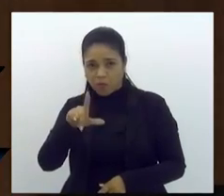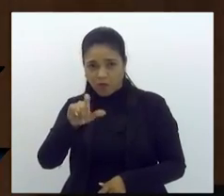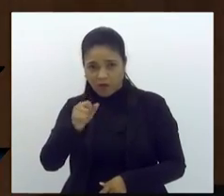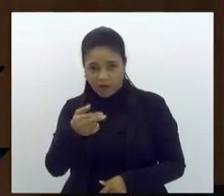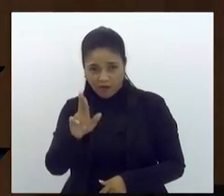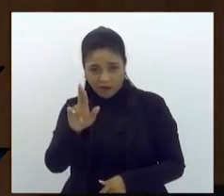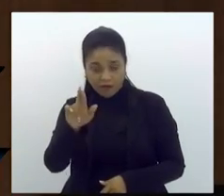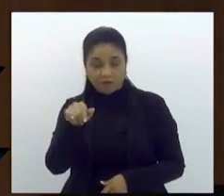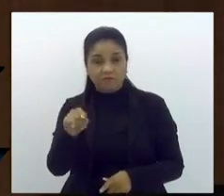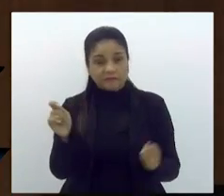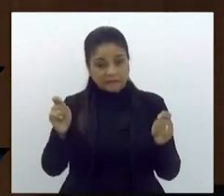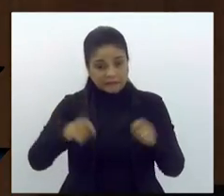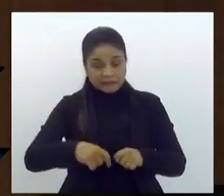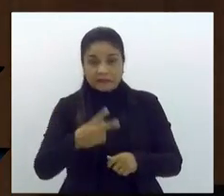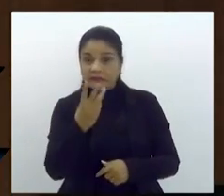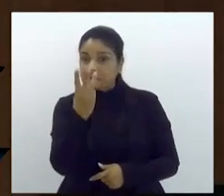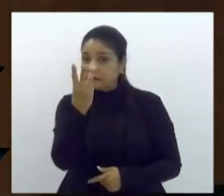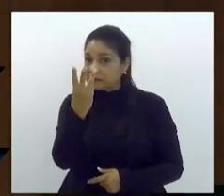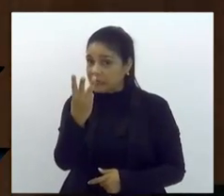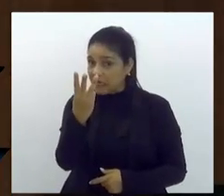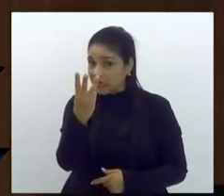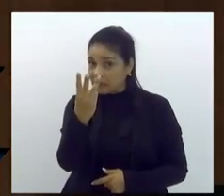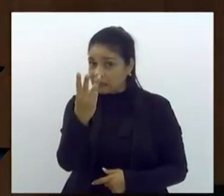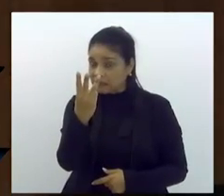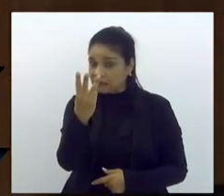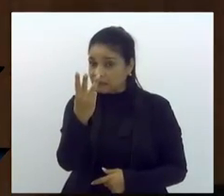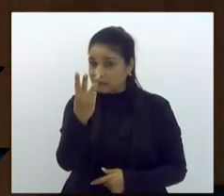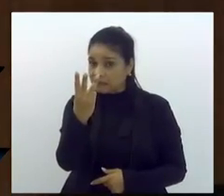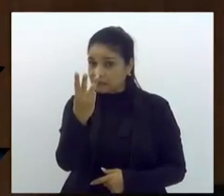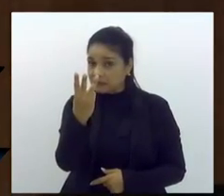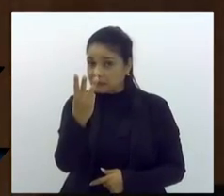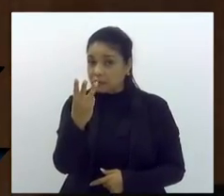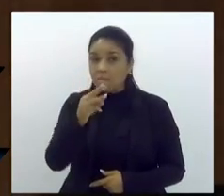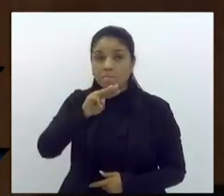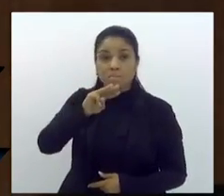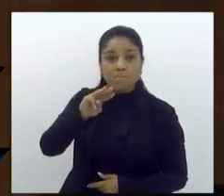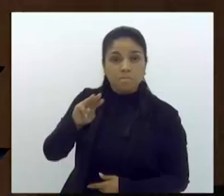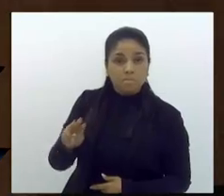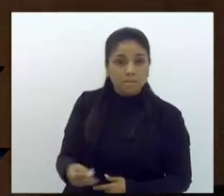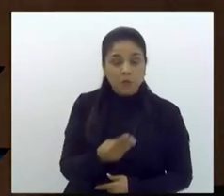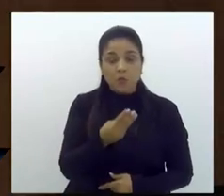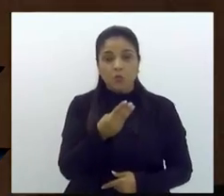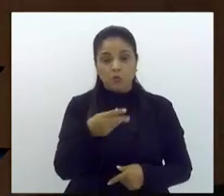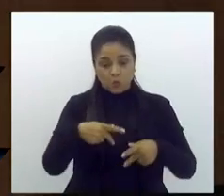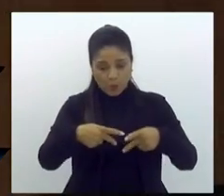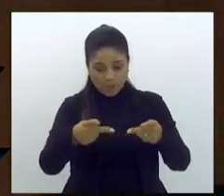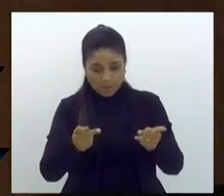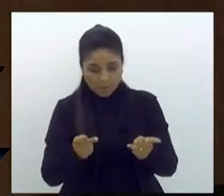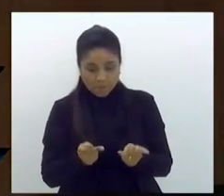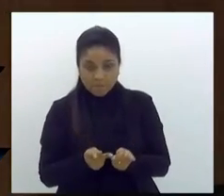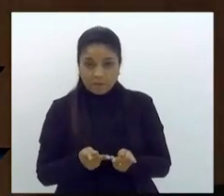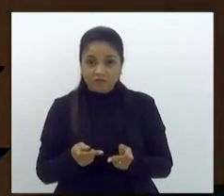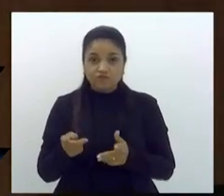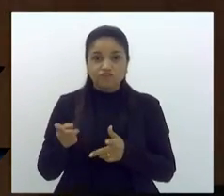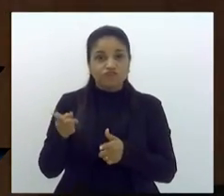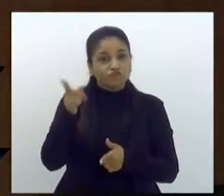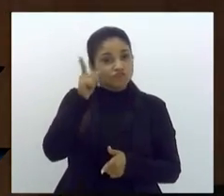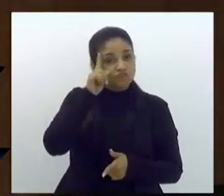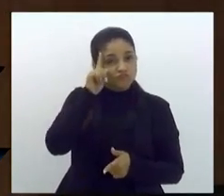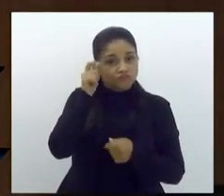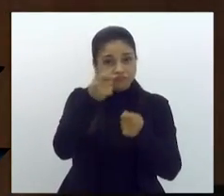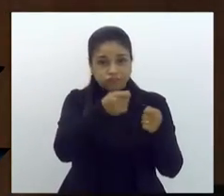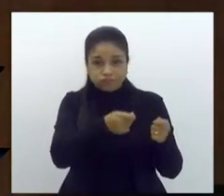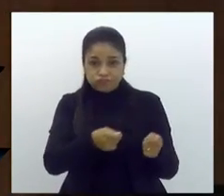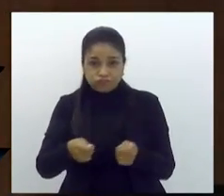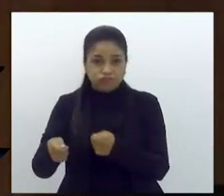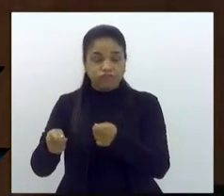servir três inicialmente 3 mil refeições diárias e nós